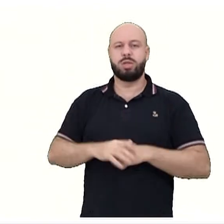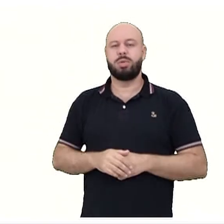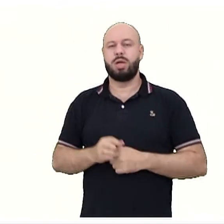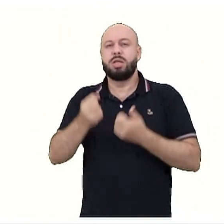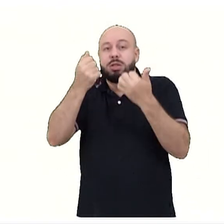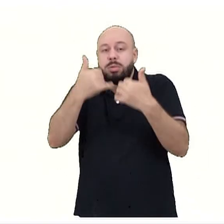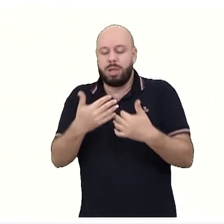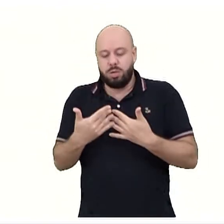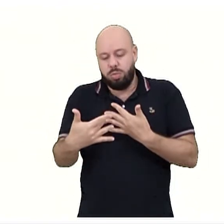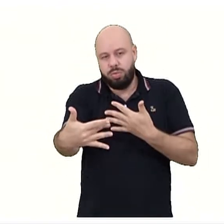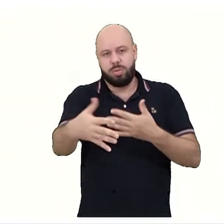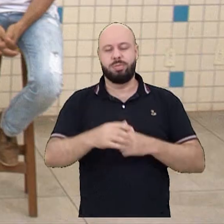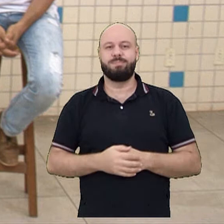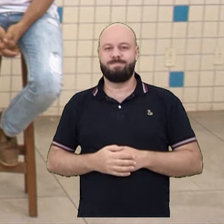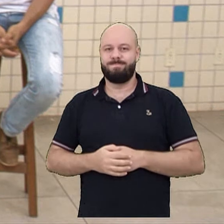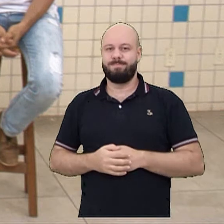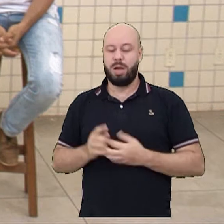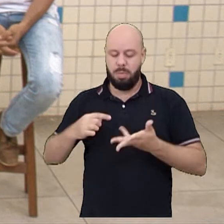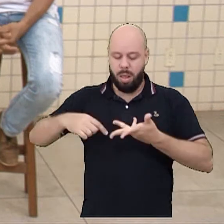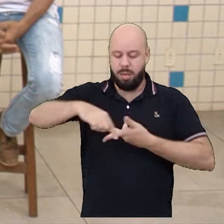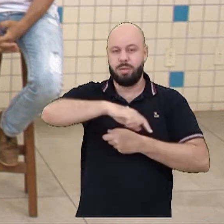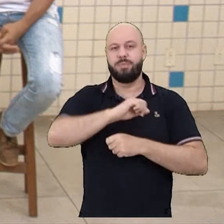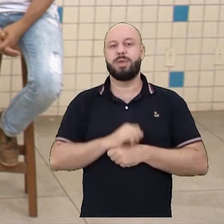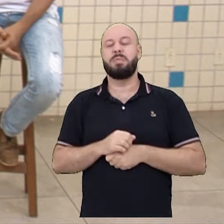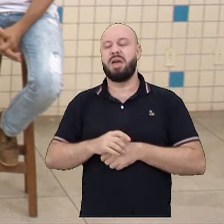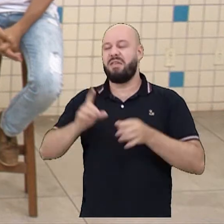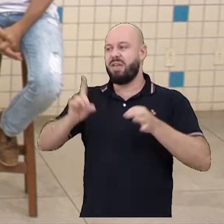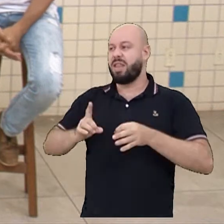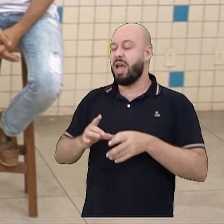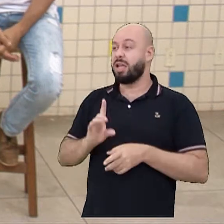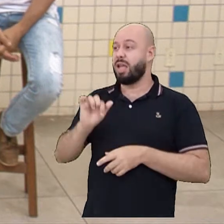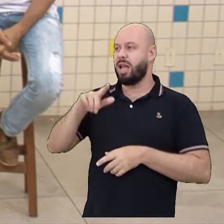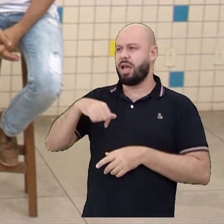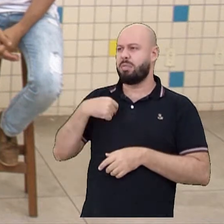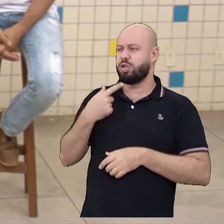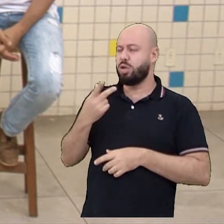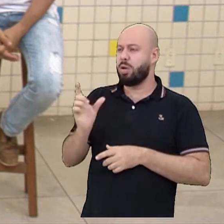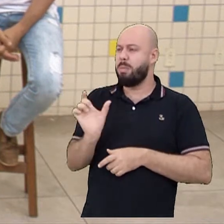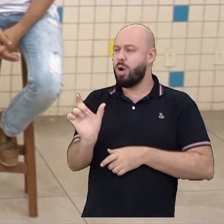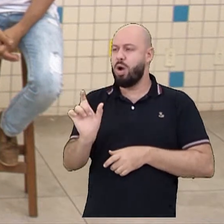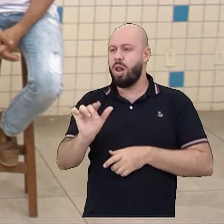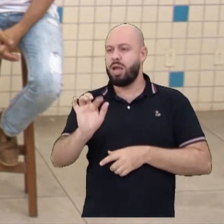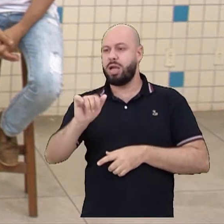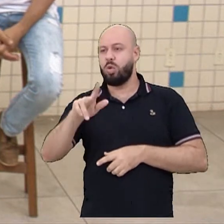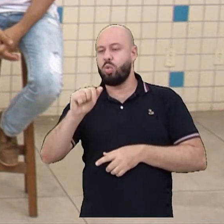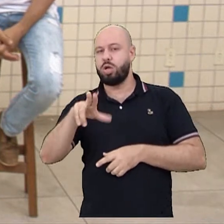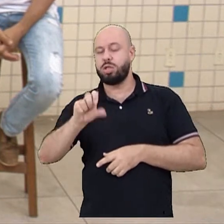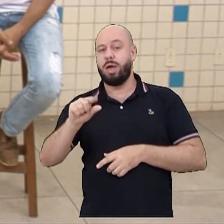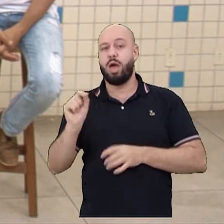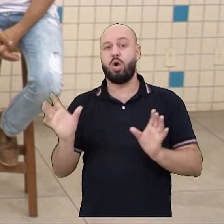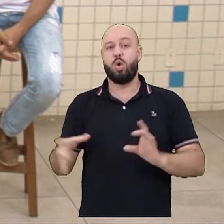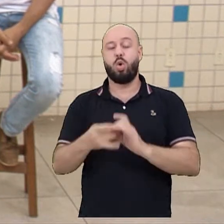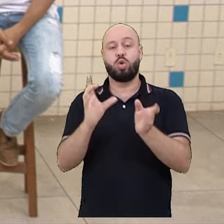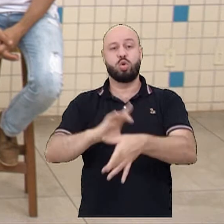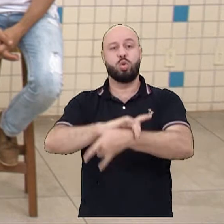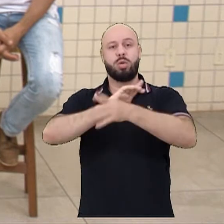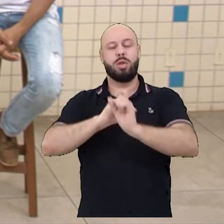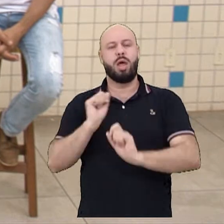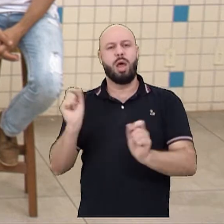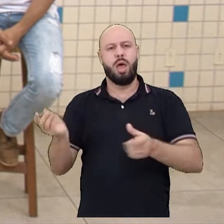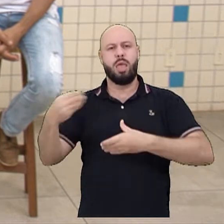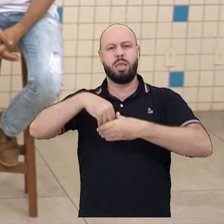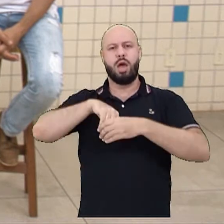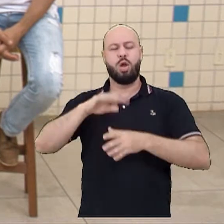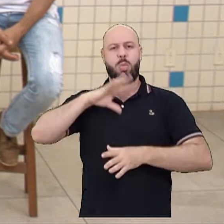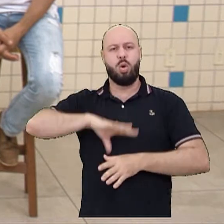entre outros, né, Su? Exatamente, né? Como o professor Darlan falou, as link words são as conjunções, né? Pra gente aqui na língua portuguesa.